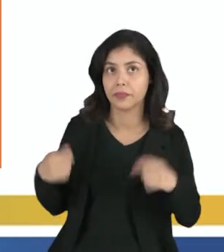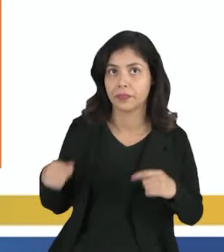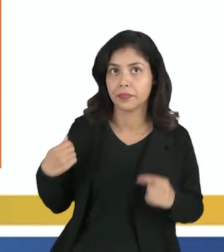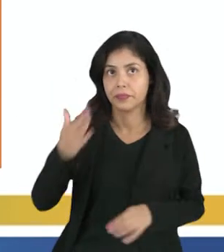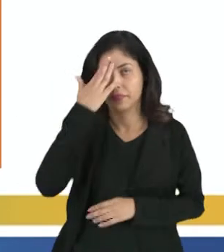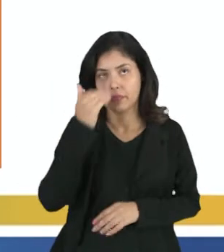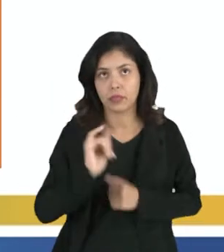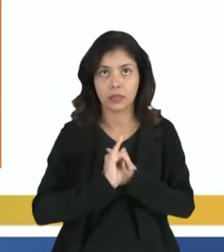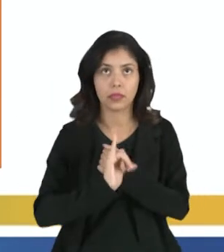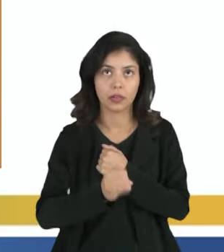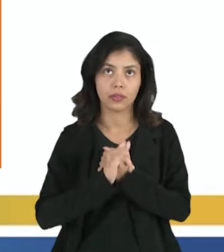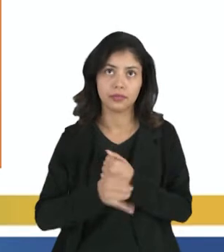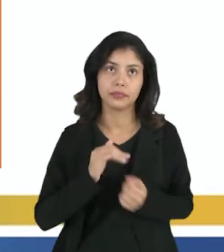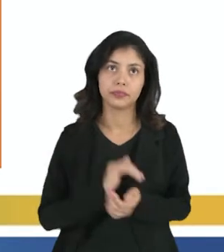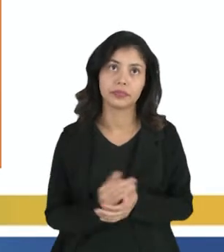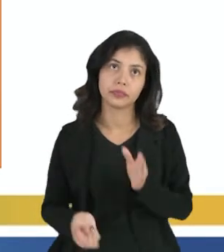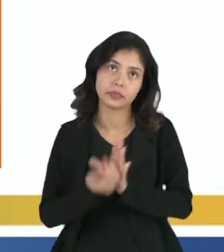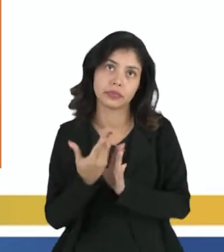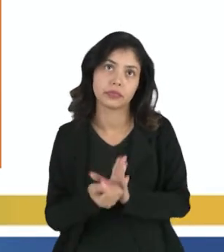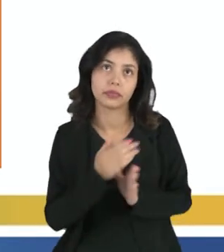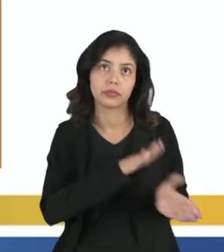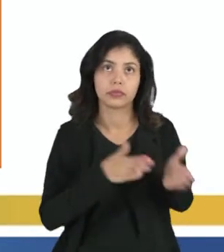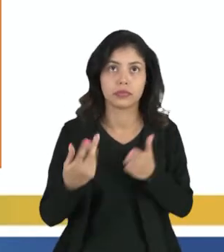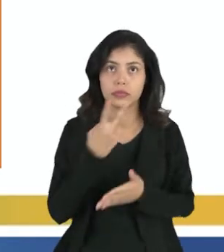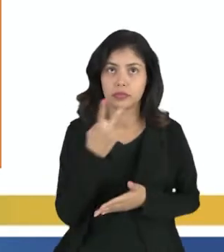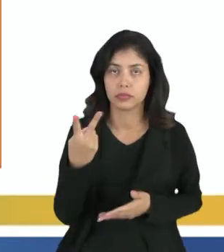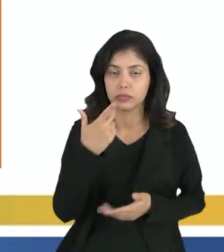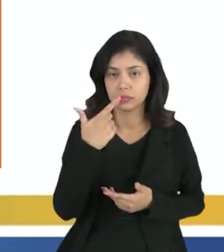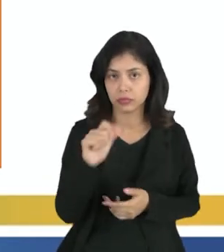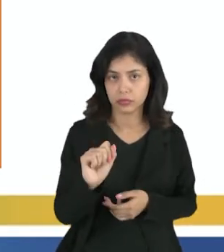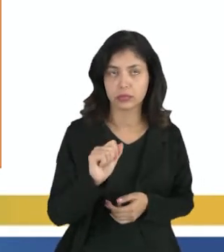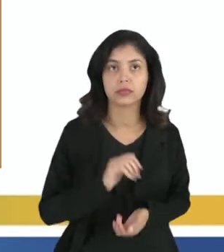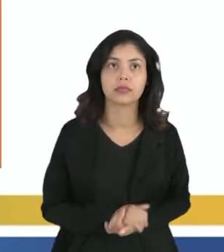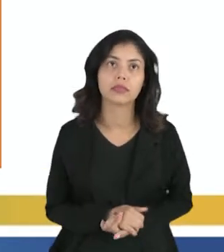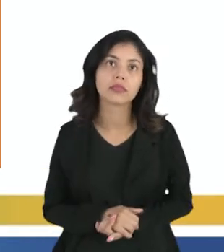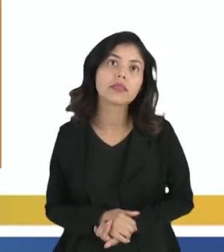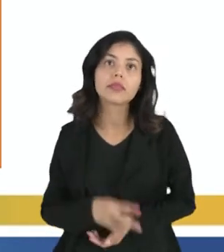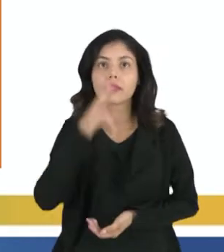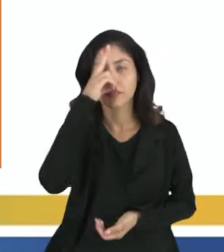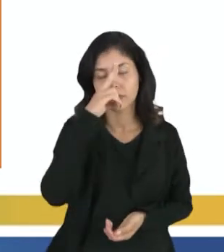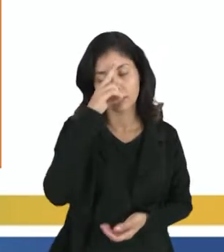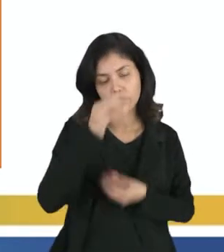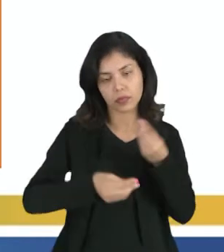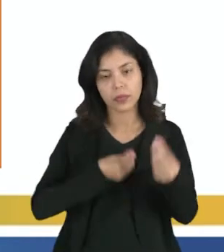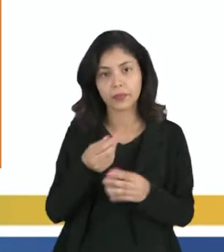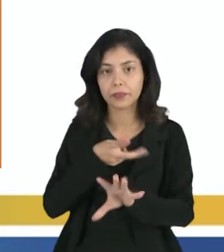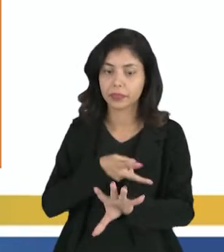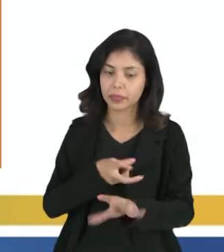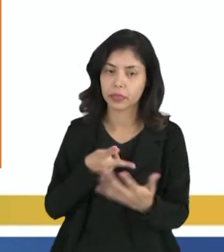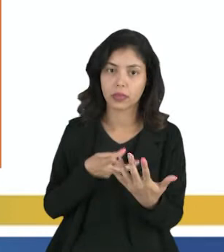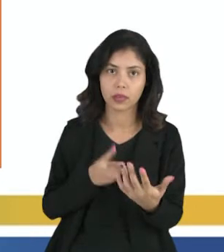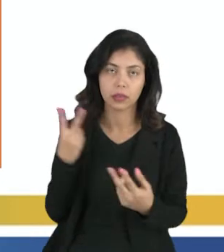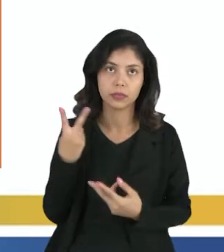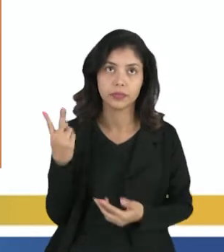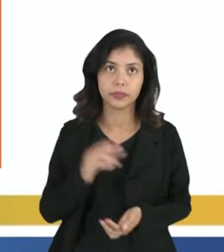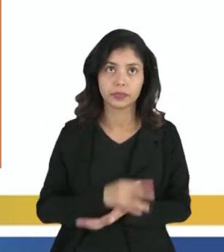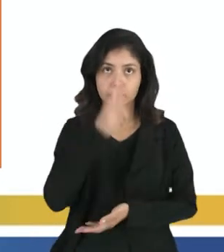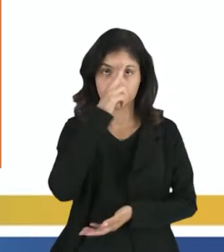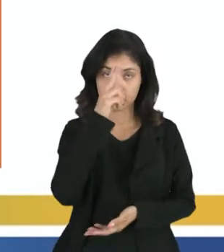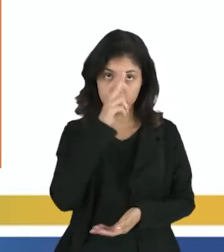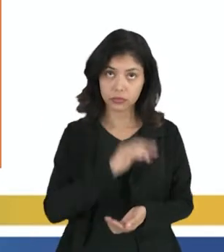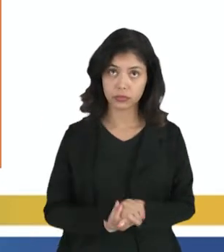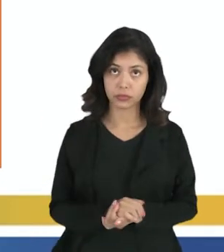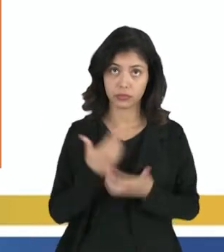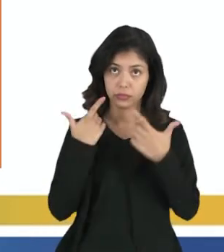Importante, é necessário saber que as crônicas são produzidas a partir desses dois tipos de linguagem, tanto a denotação quanto a conotação. Lembrando